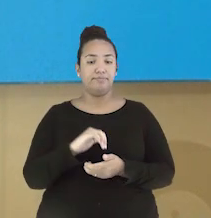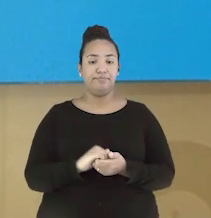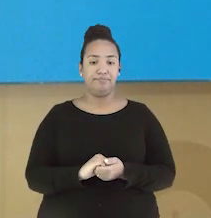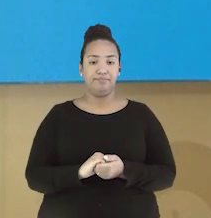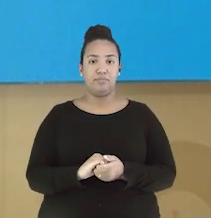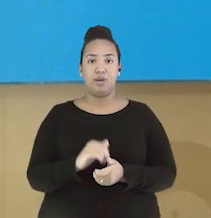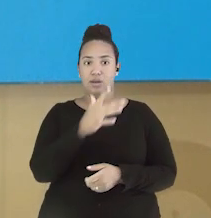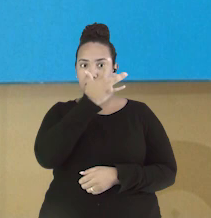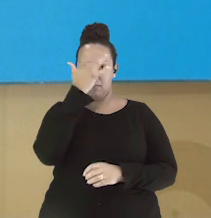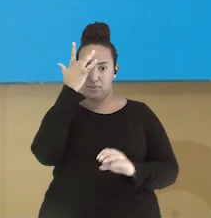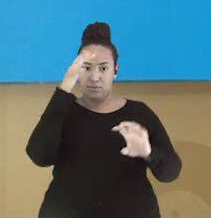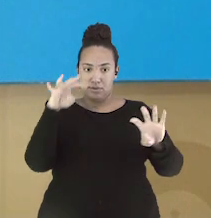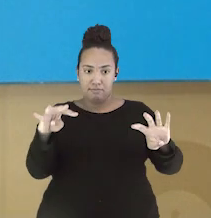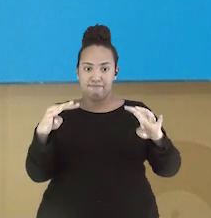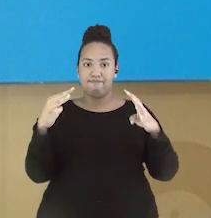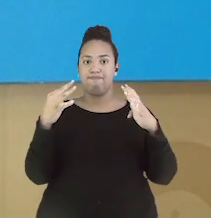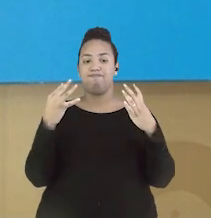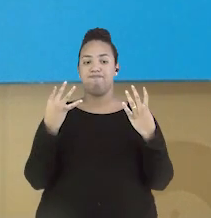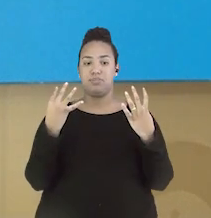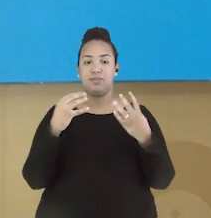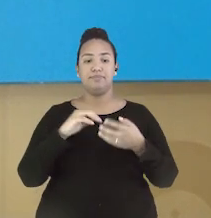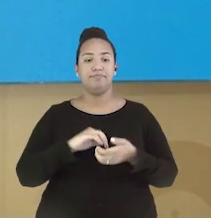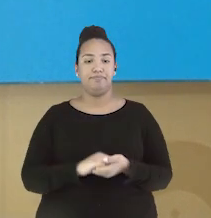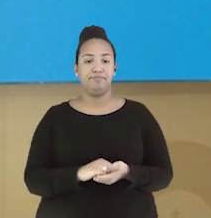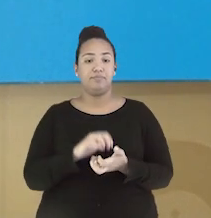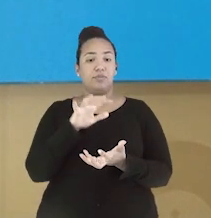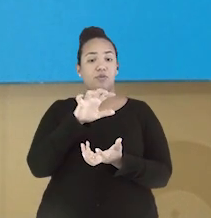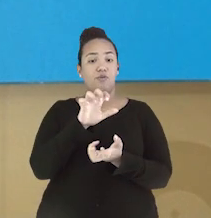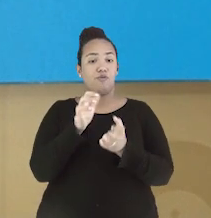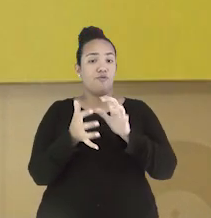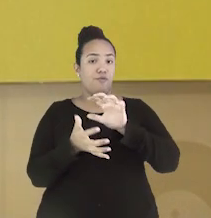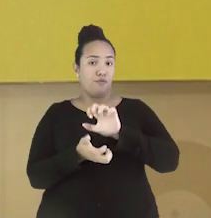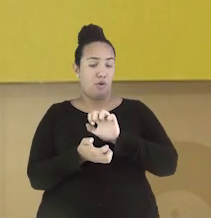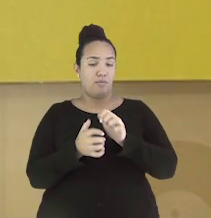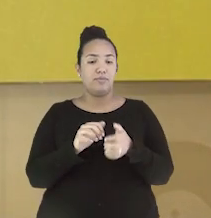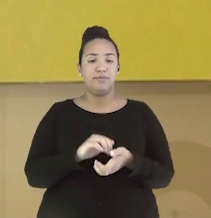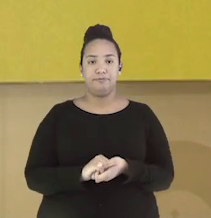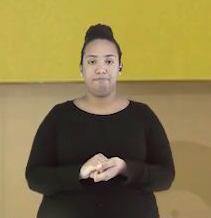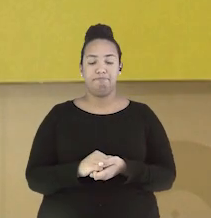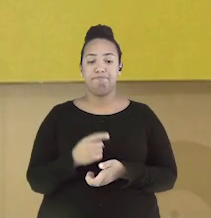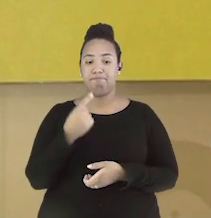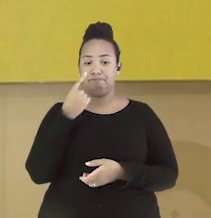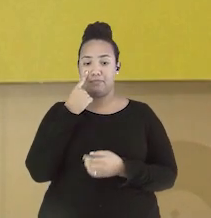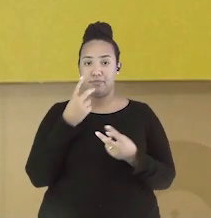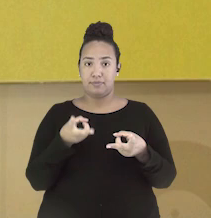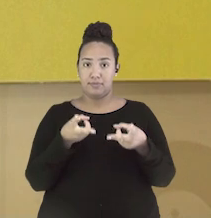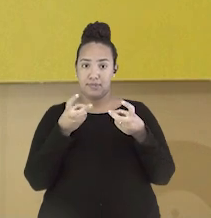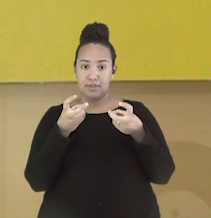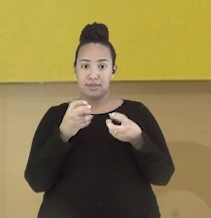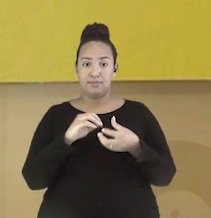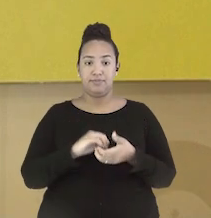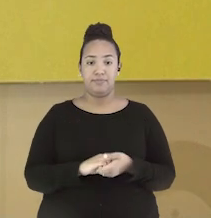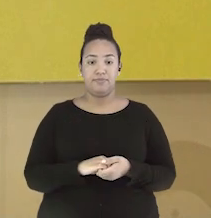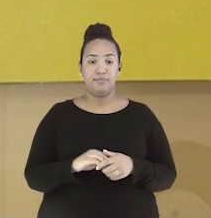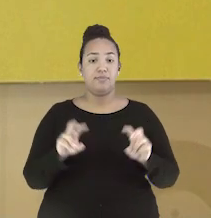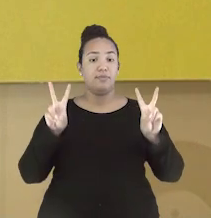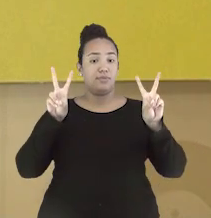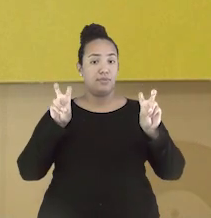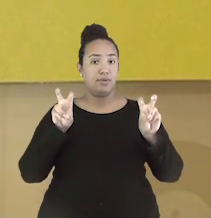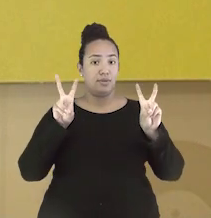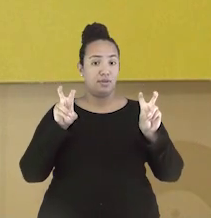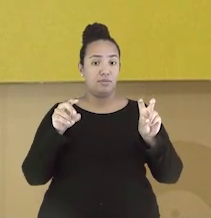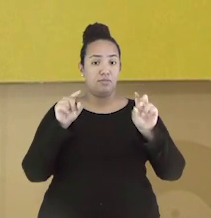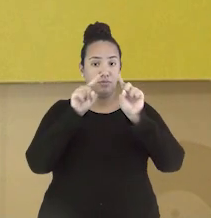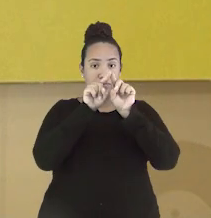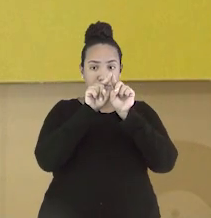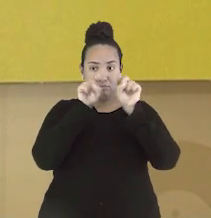maiúsculas. Isso chama atenção também. As formas. Observe que